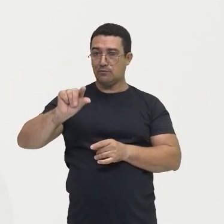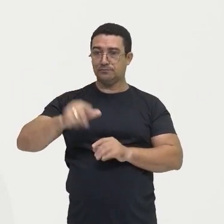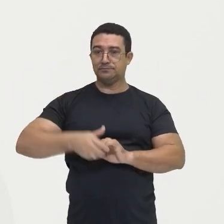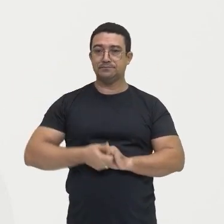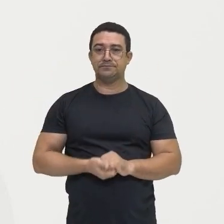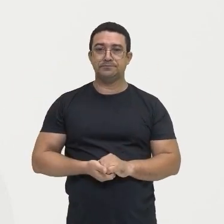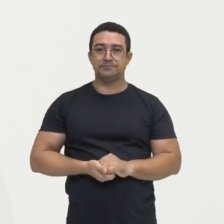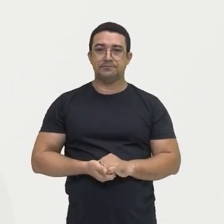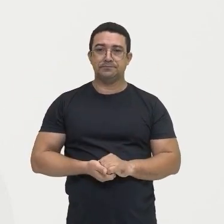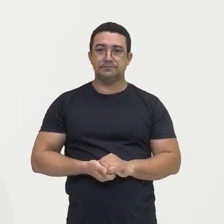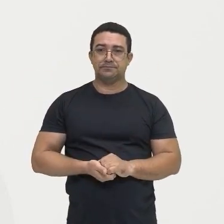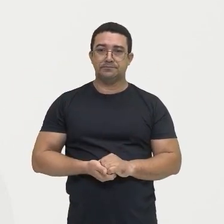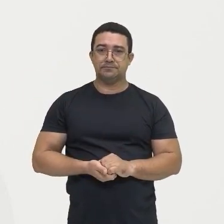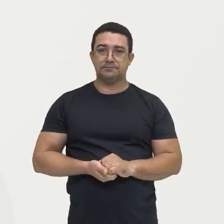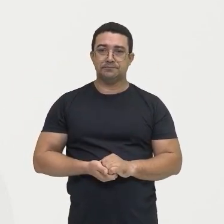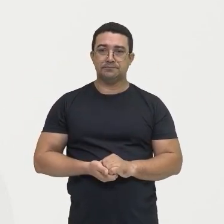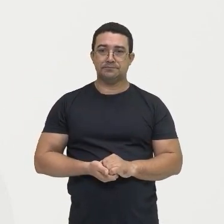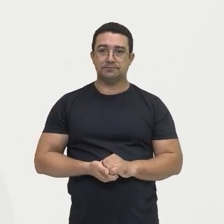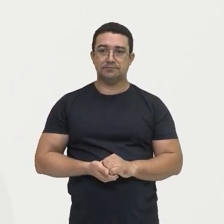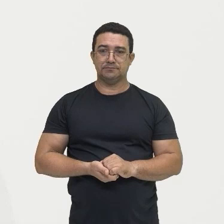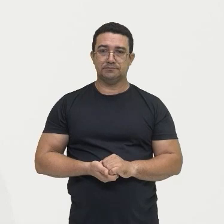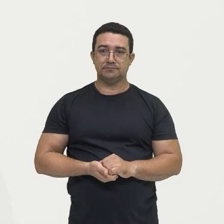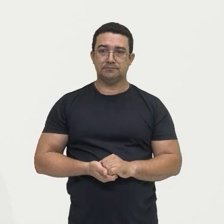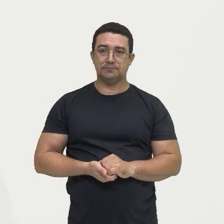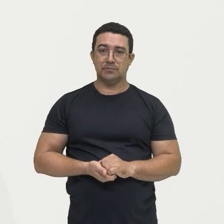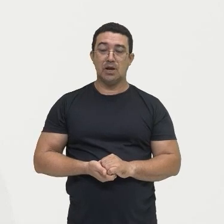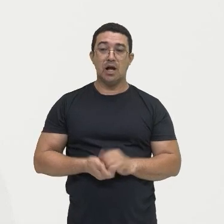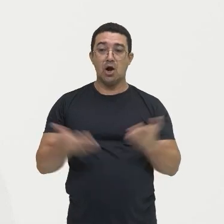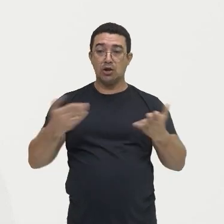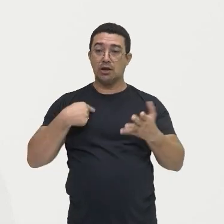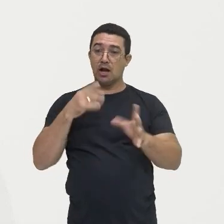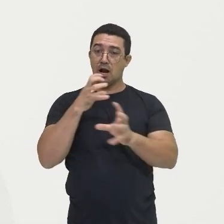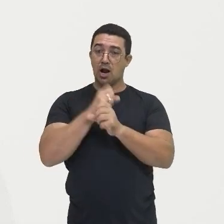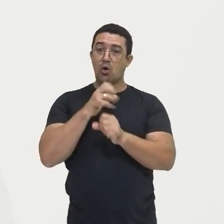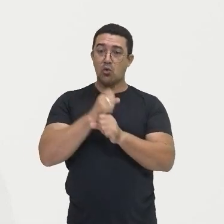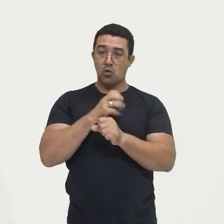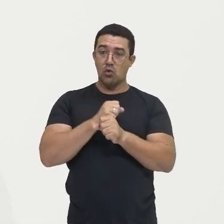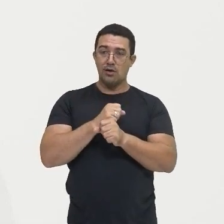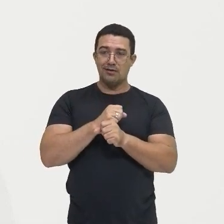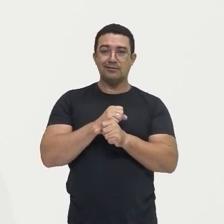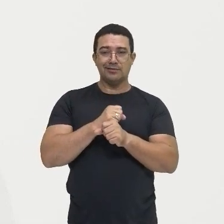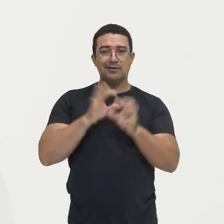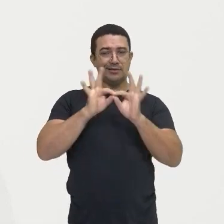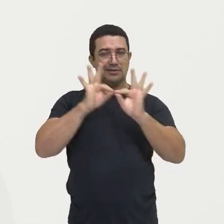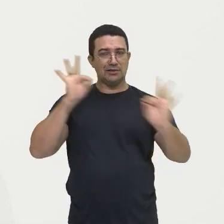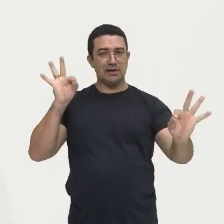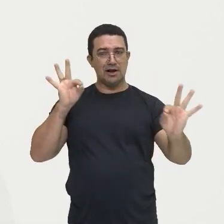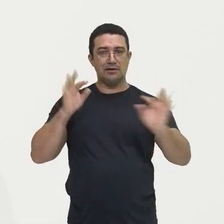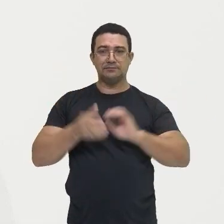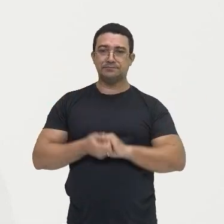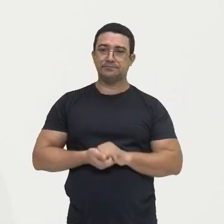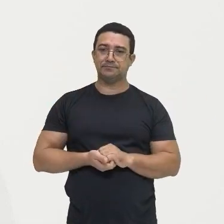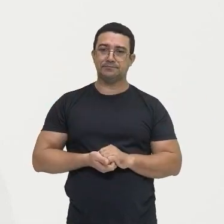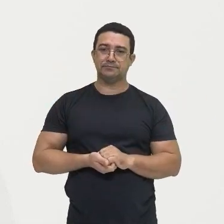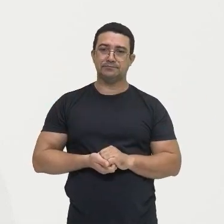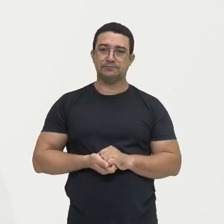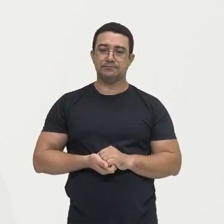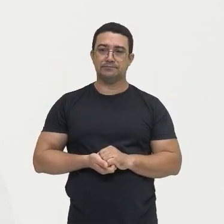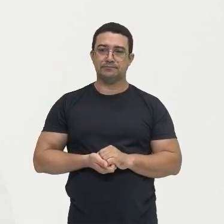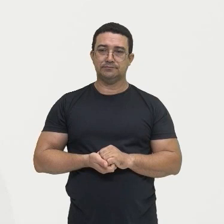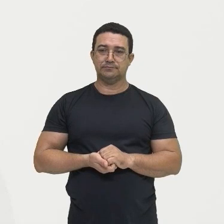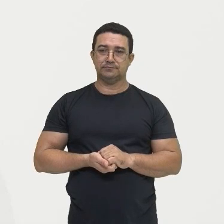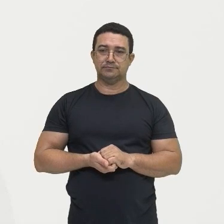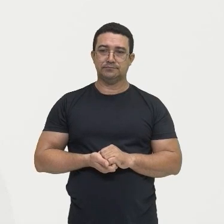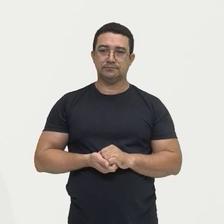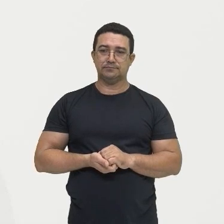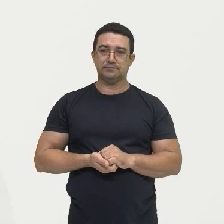aqui no cálculo da escala. Nós temos uma fórmula aqui, olha. E que é igual a Dzinho